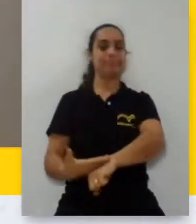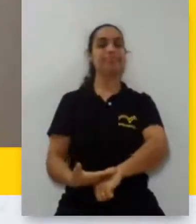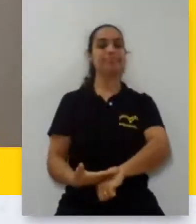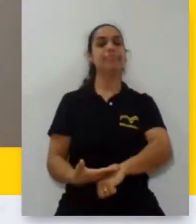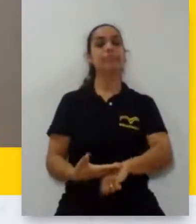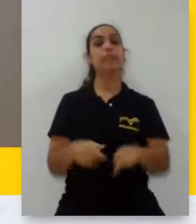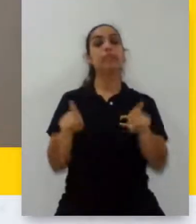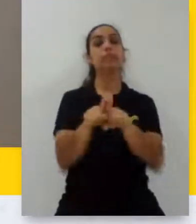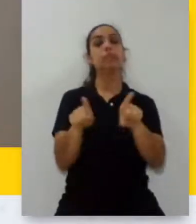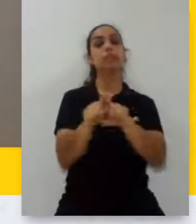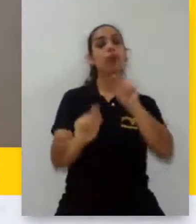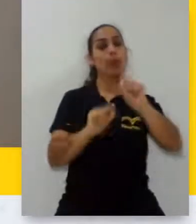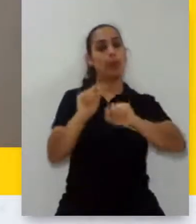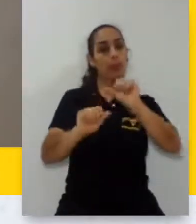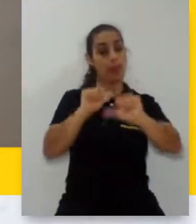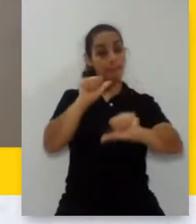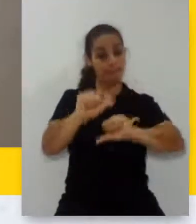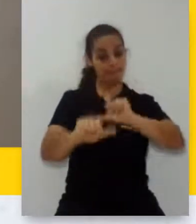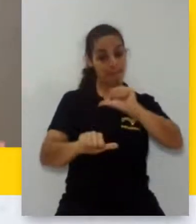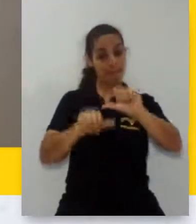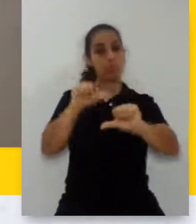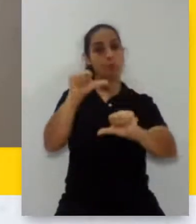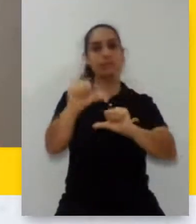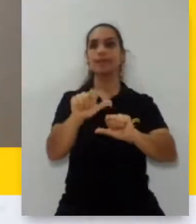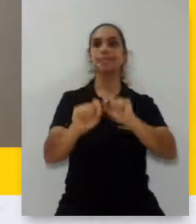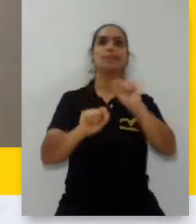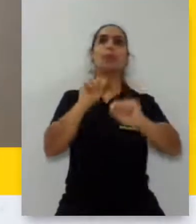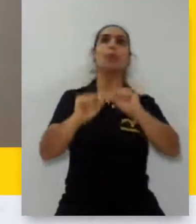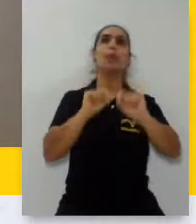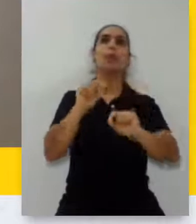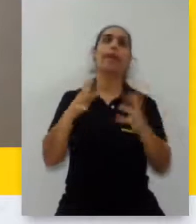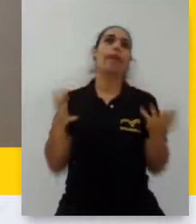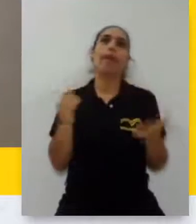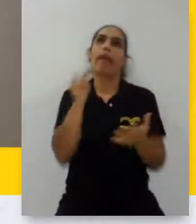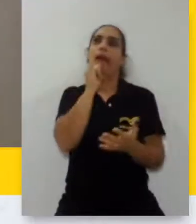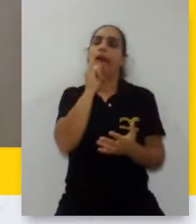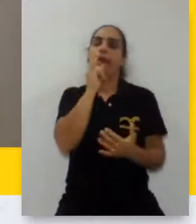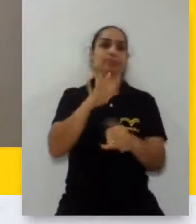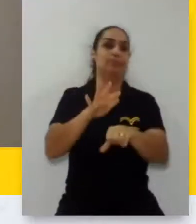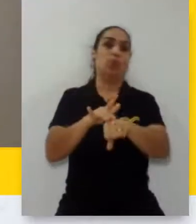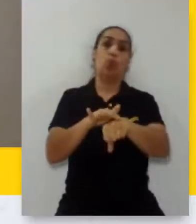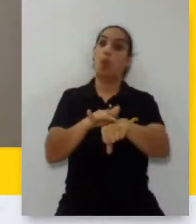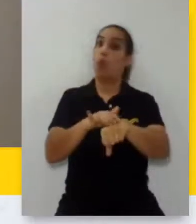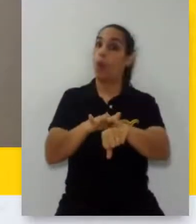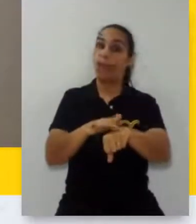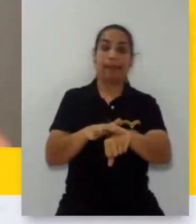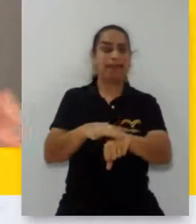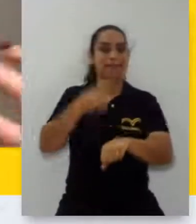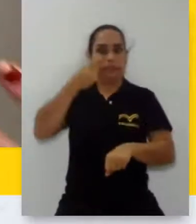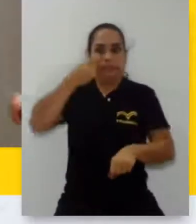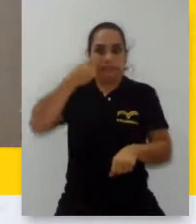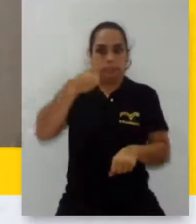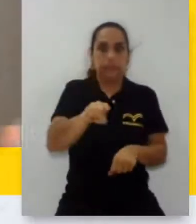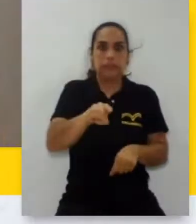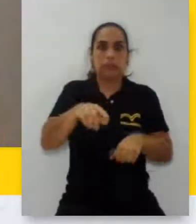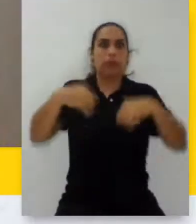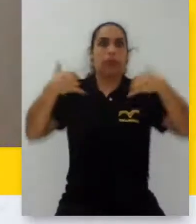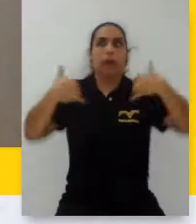ela veio sim por conta de alguma situação de doença crônica que foi descoberta em sua vida e que